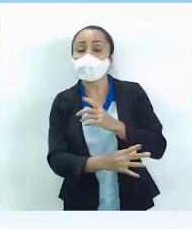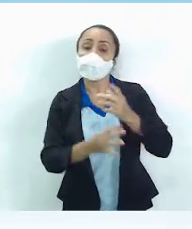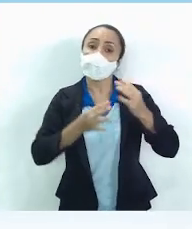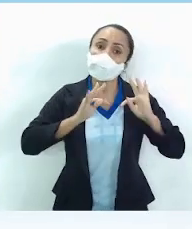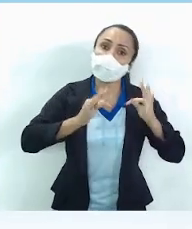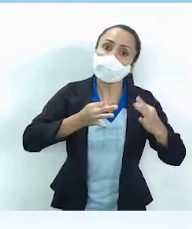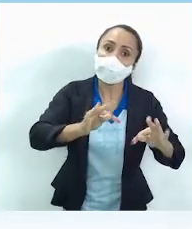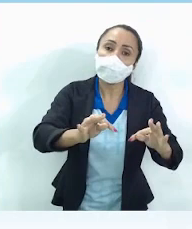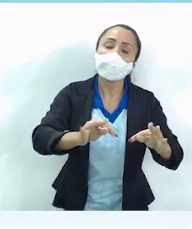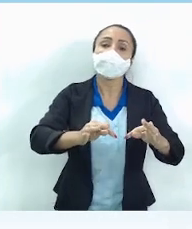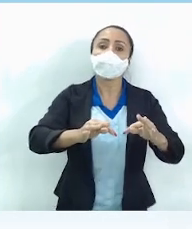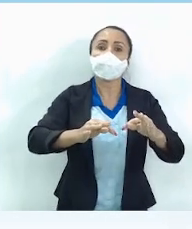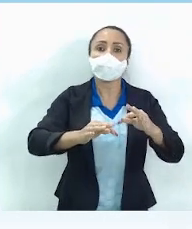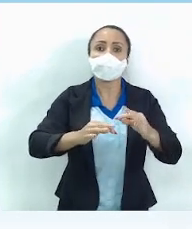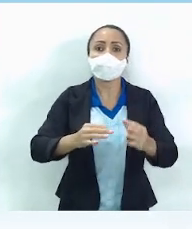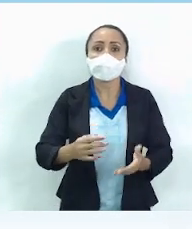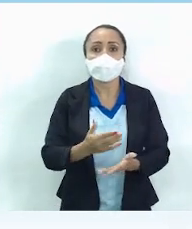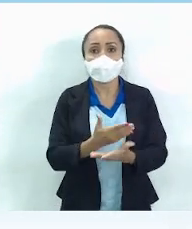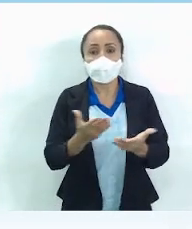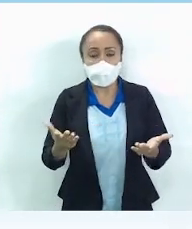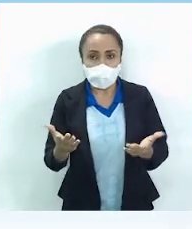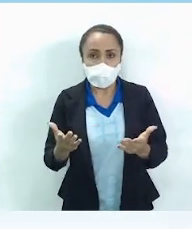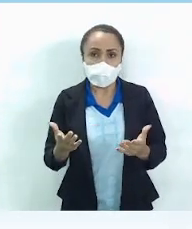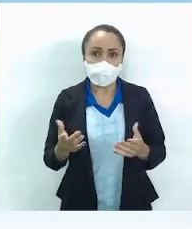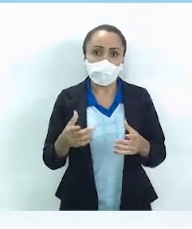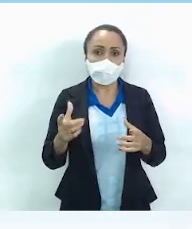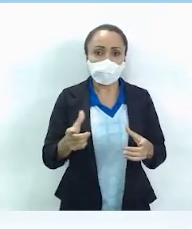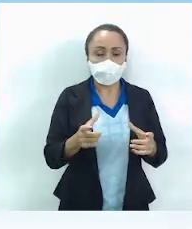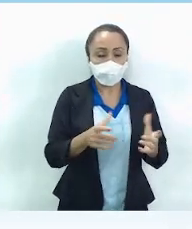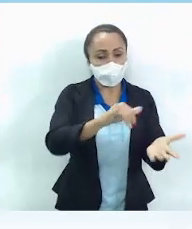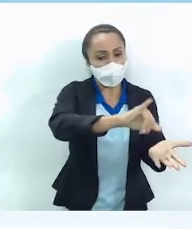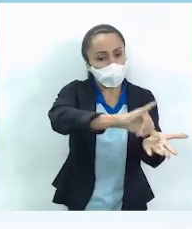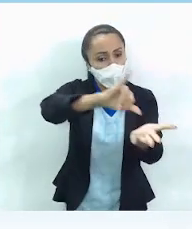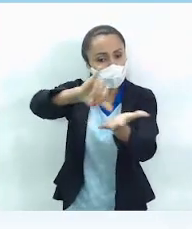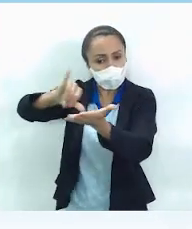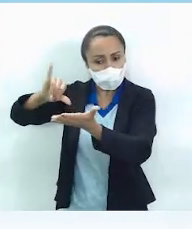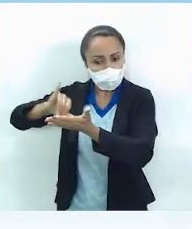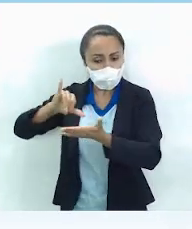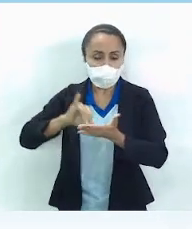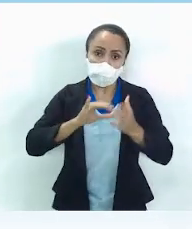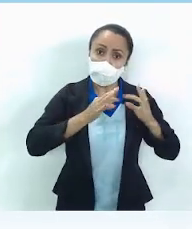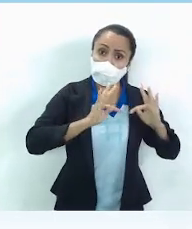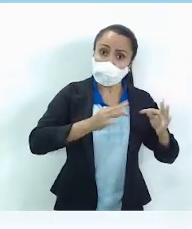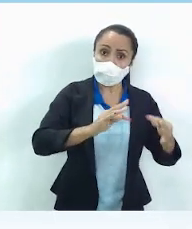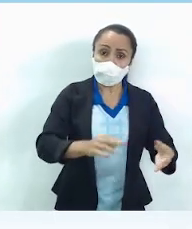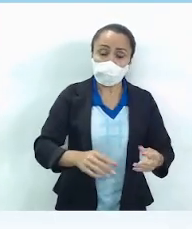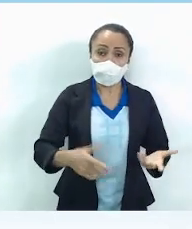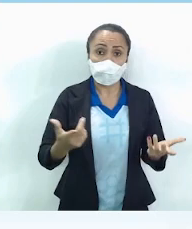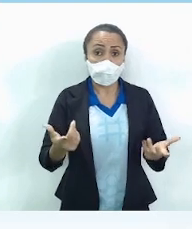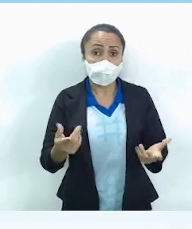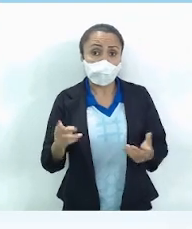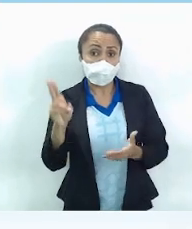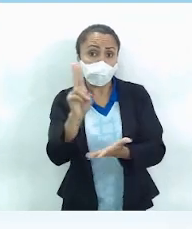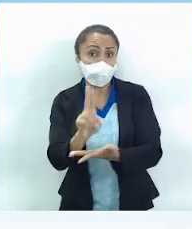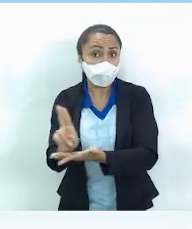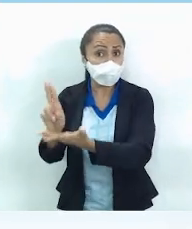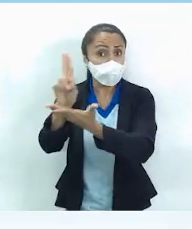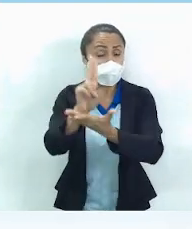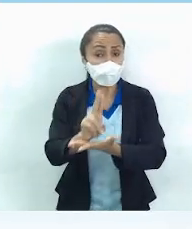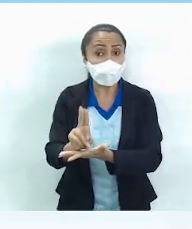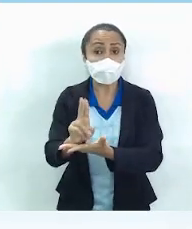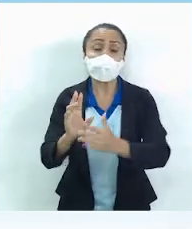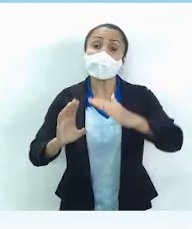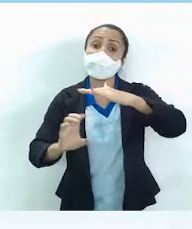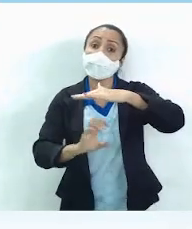indústrias estão, logicamente, aonde? Nos polos de tecnologia, que são universidades,